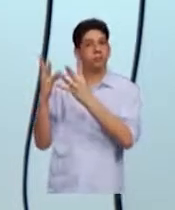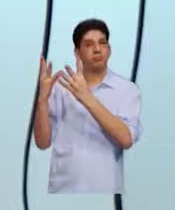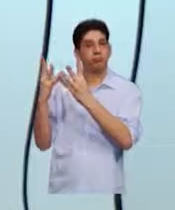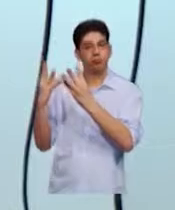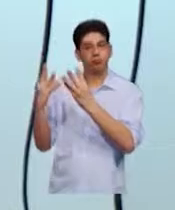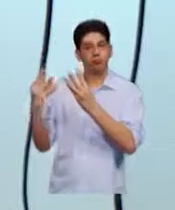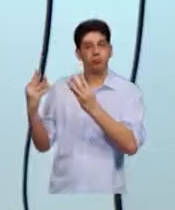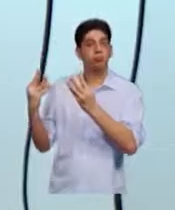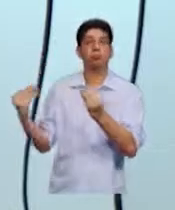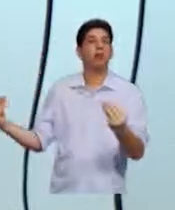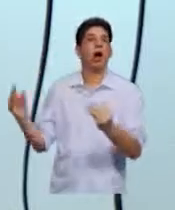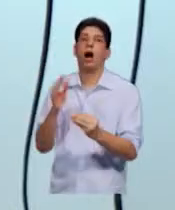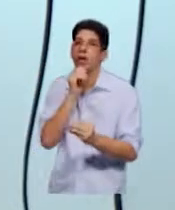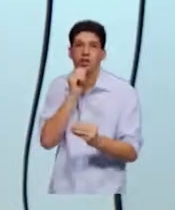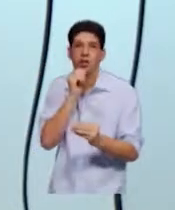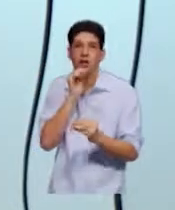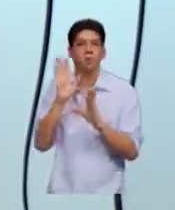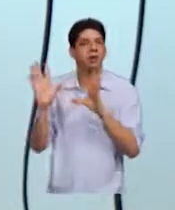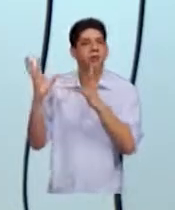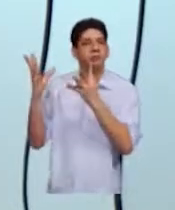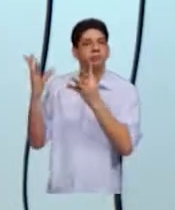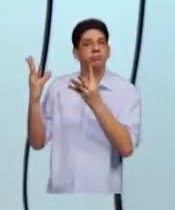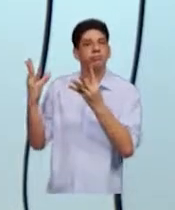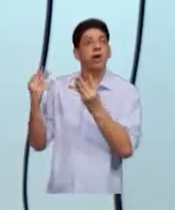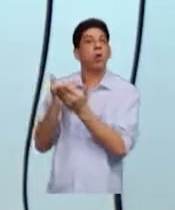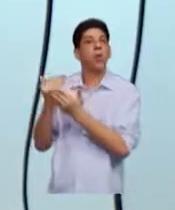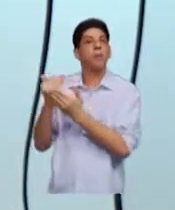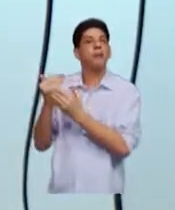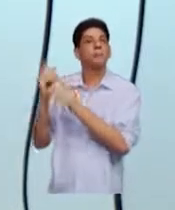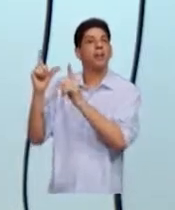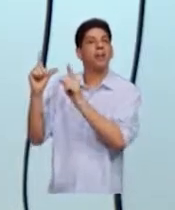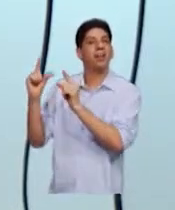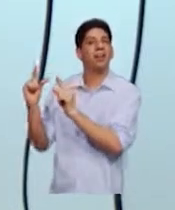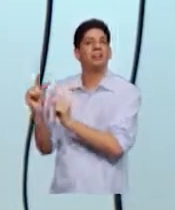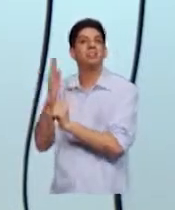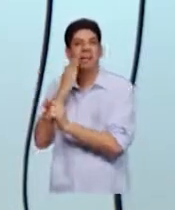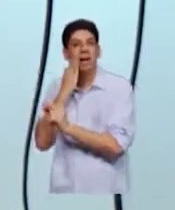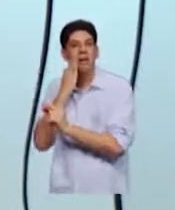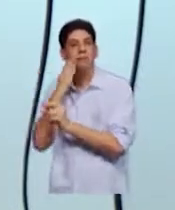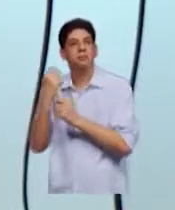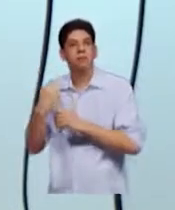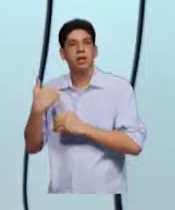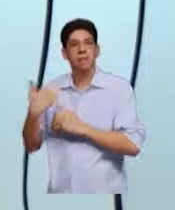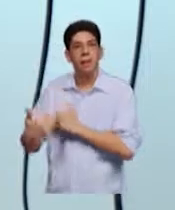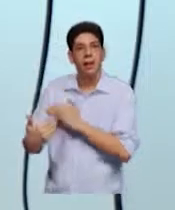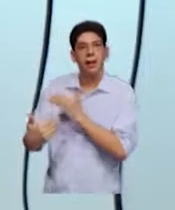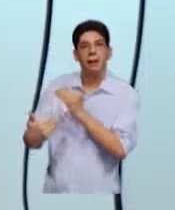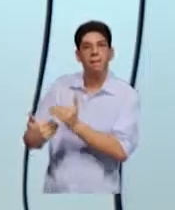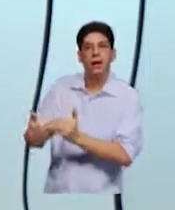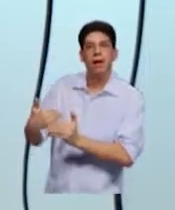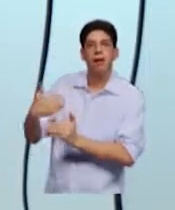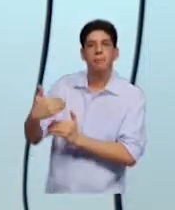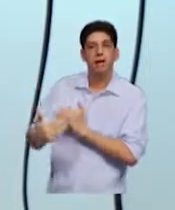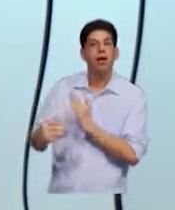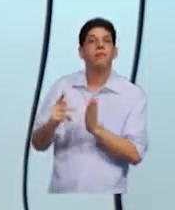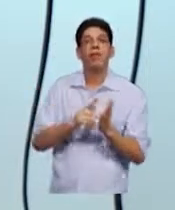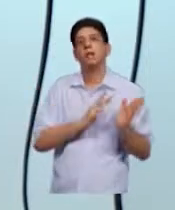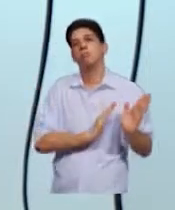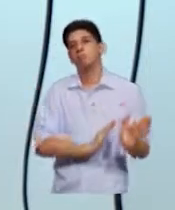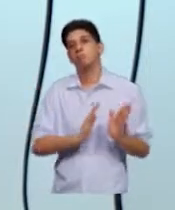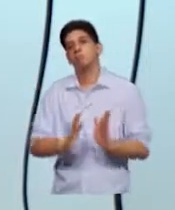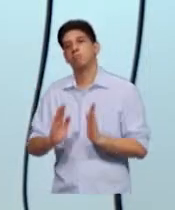ainda tem muito o que fazer, porque é demorado o processo, não é um processo que